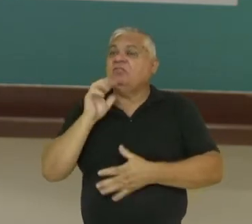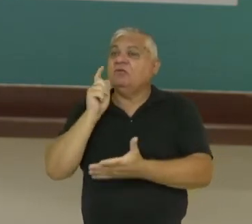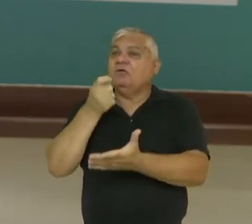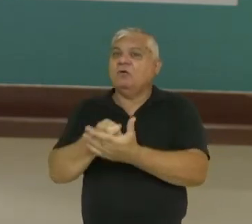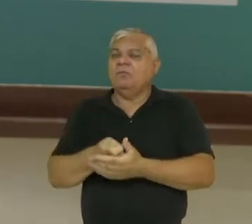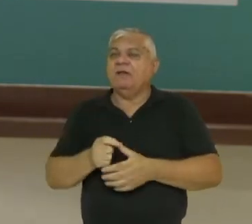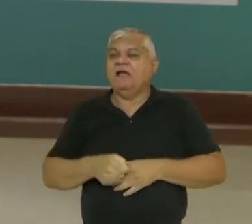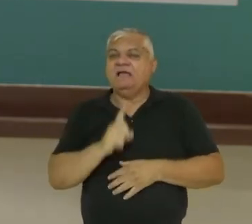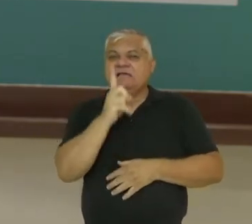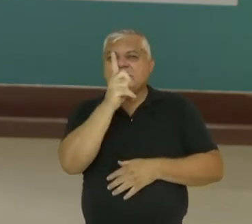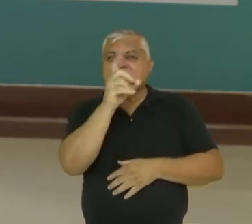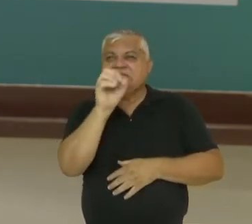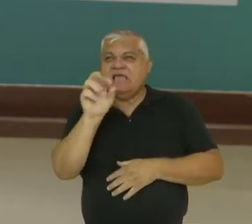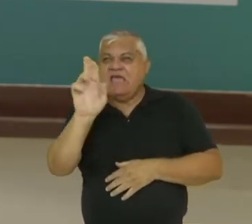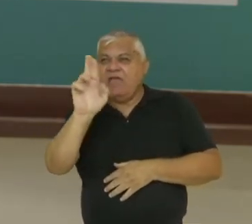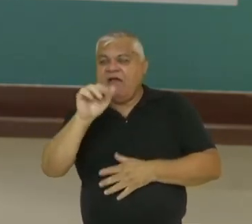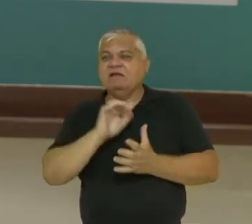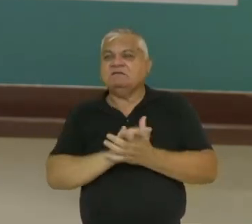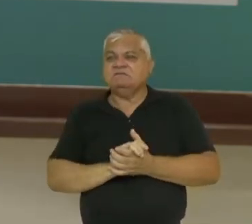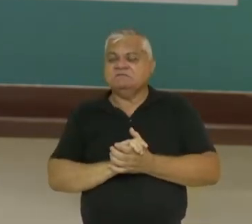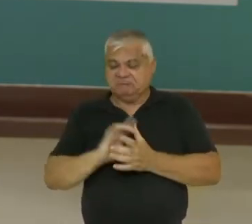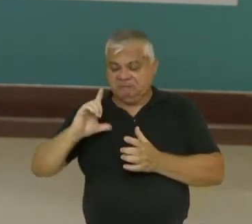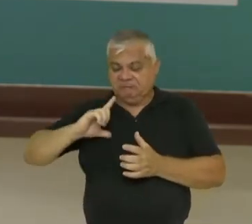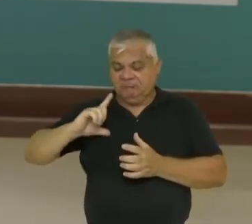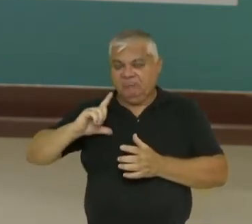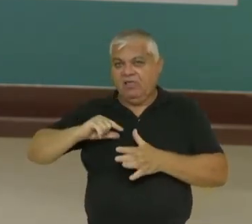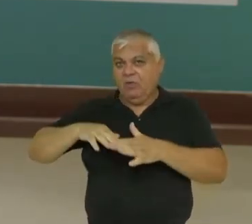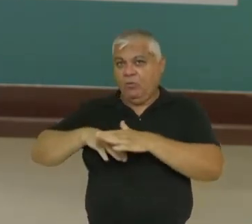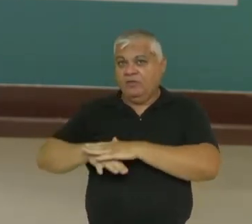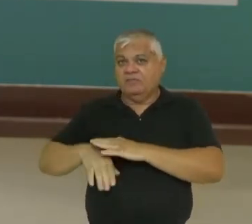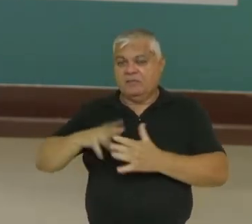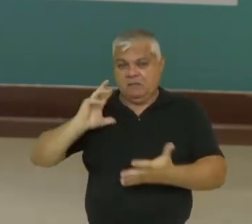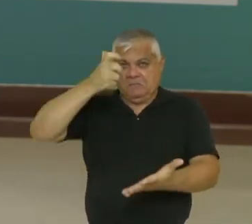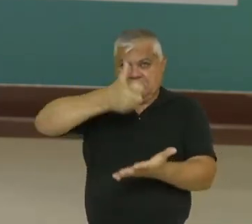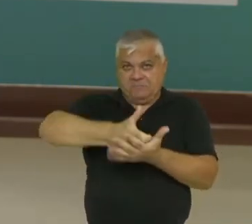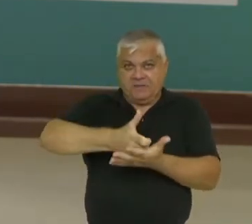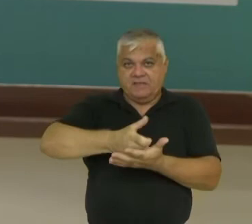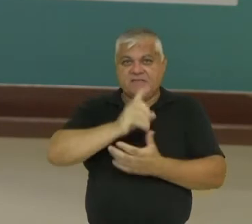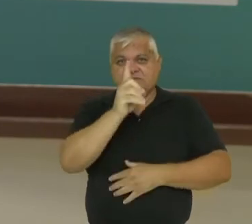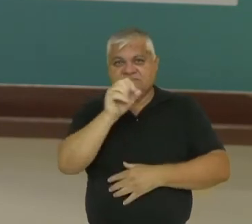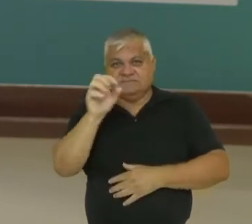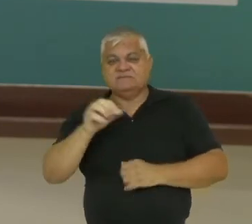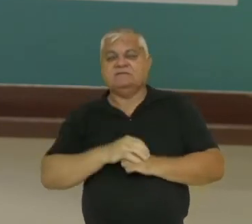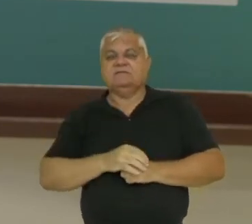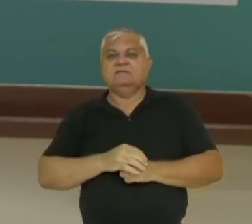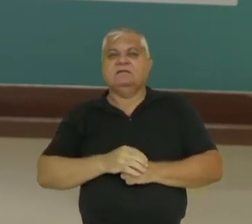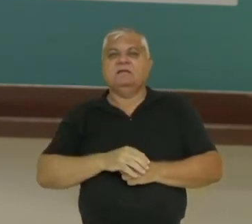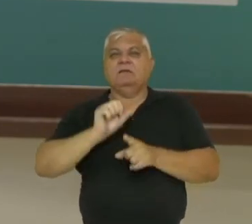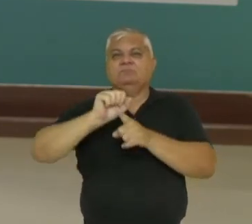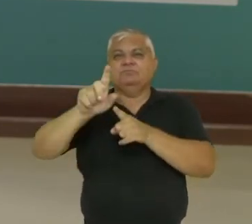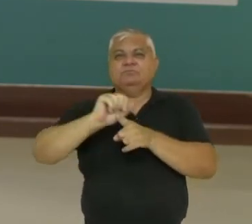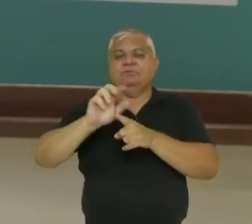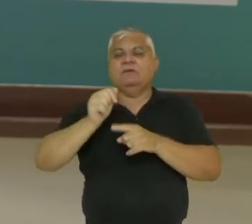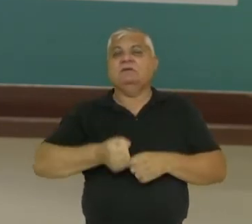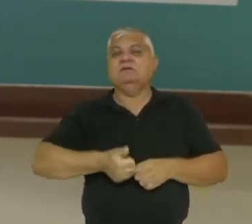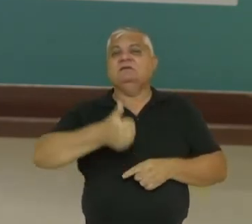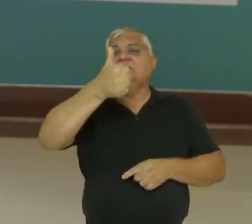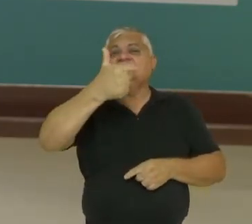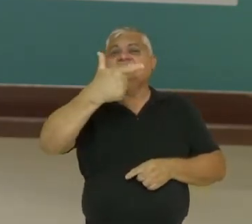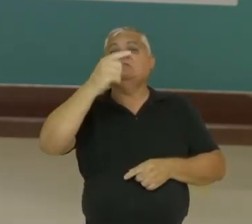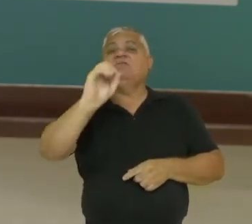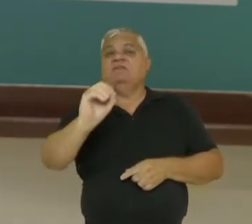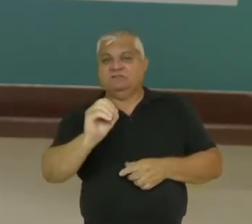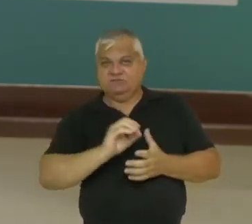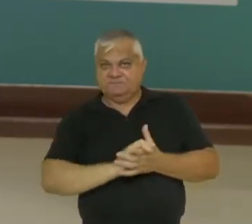loja, tá com o dinheirinho ali no bolso, ou cartão, eu prefiro dinheiro, né? Dinheiro eu consigo sempre mais desconto. Você